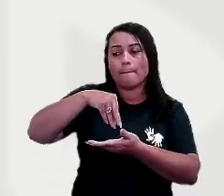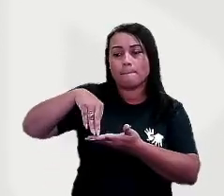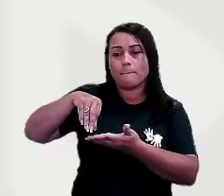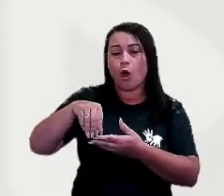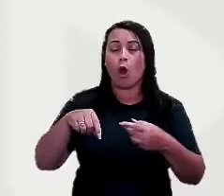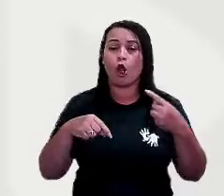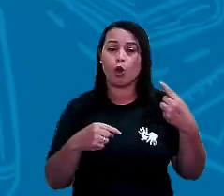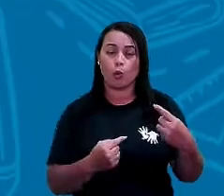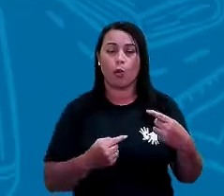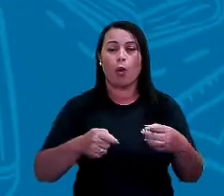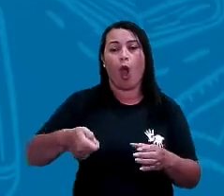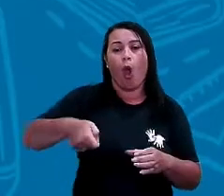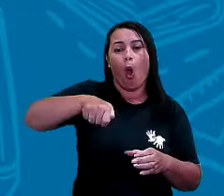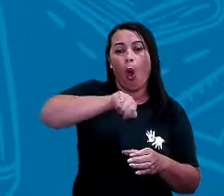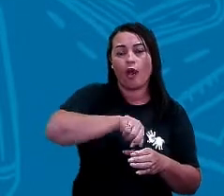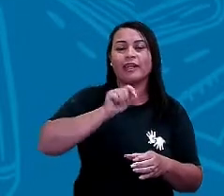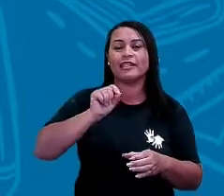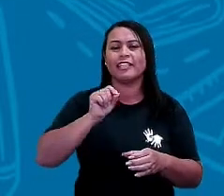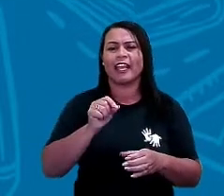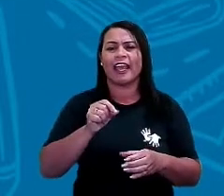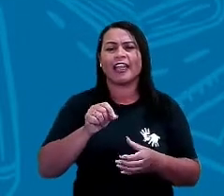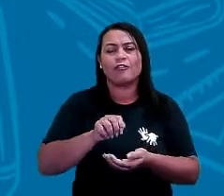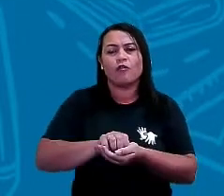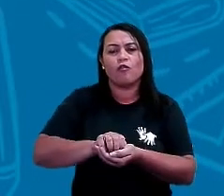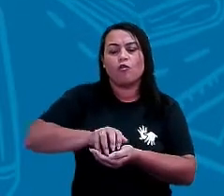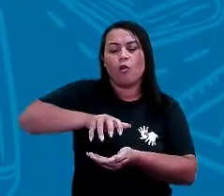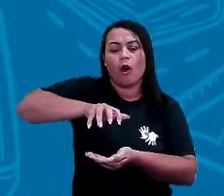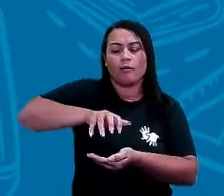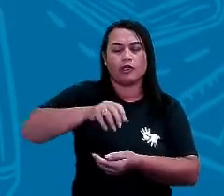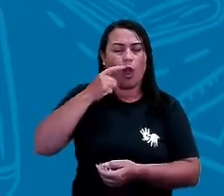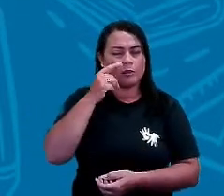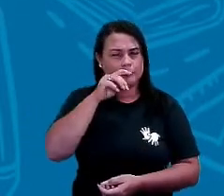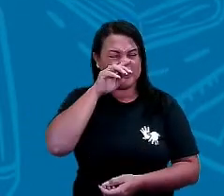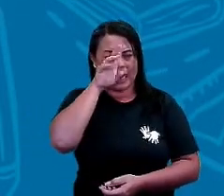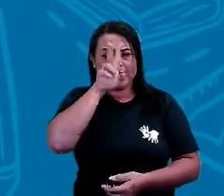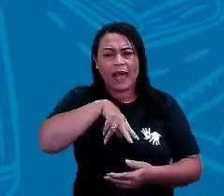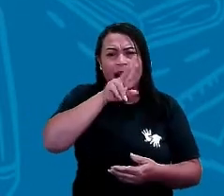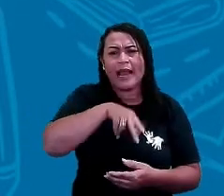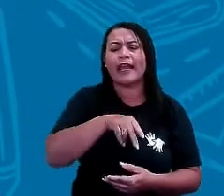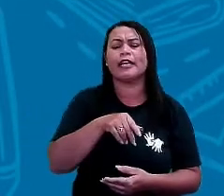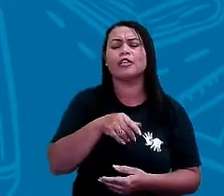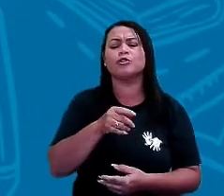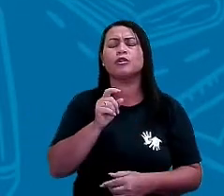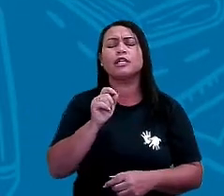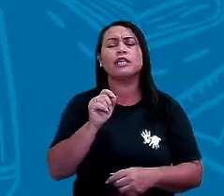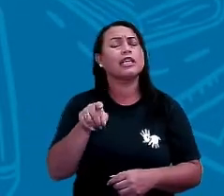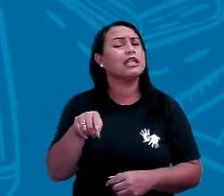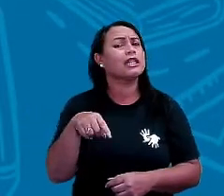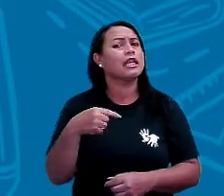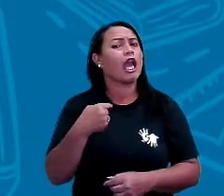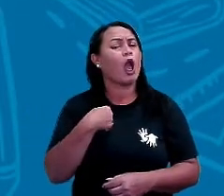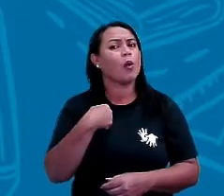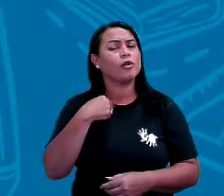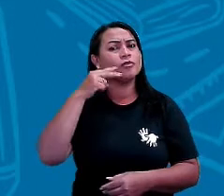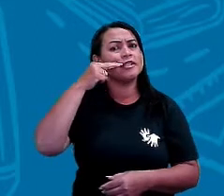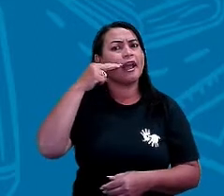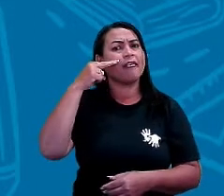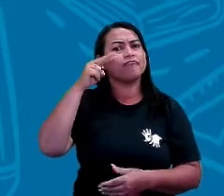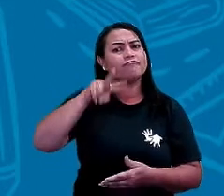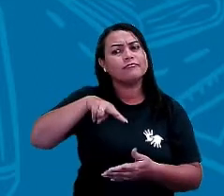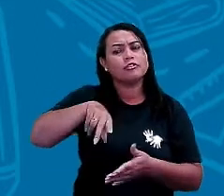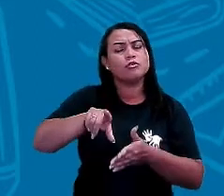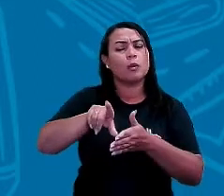A professora, a senhora já está falando aí e já está lendo algumas coisas que não tinha lido anteriormente nas